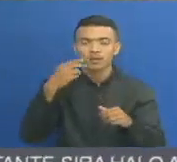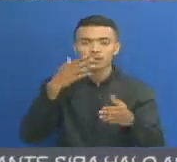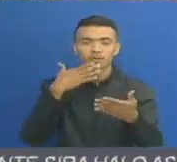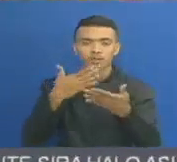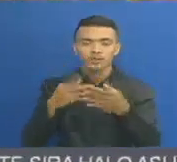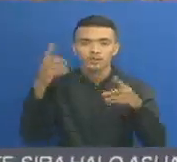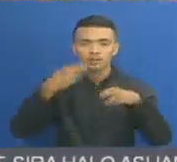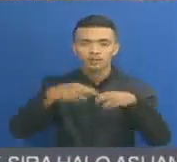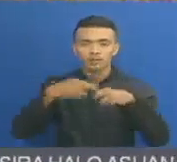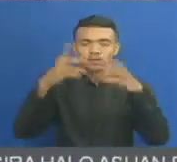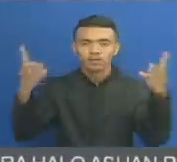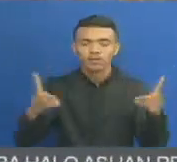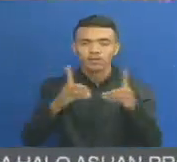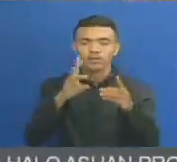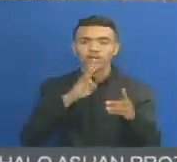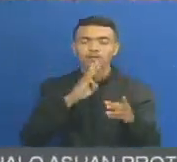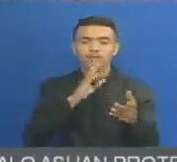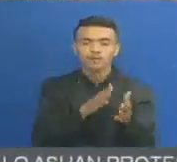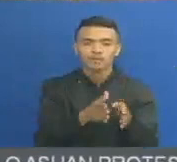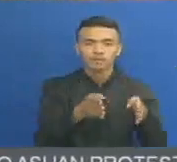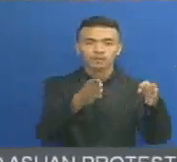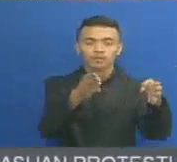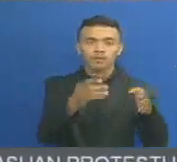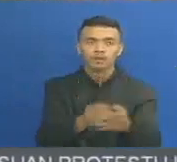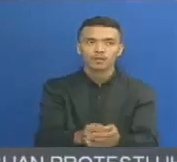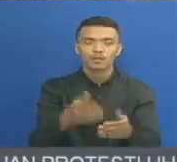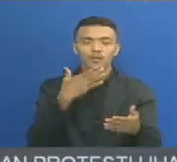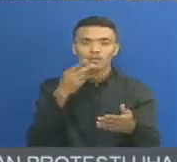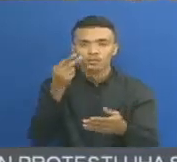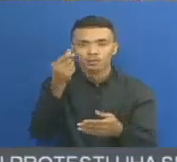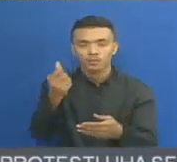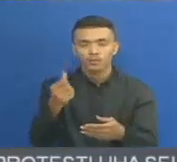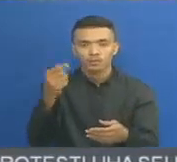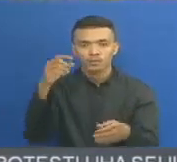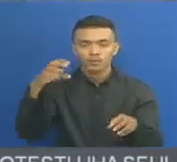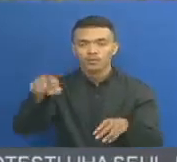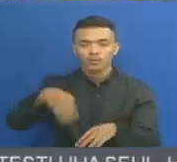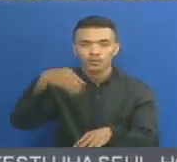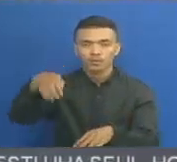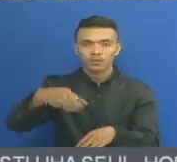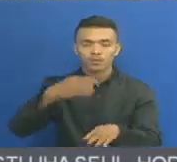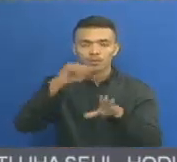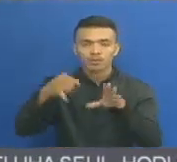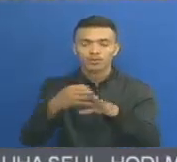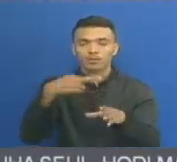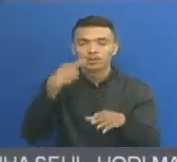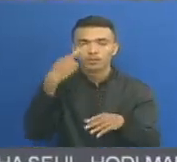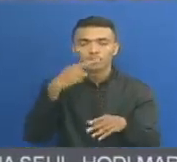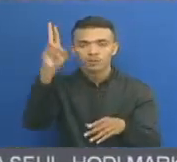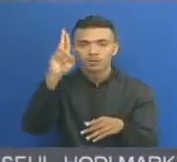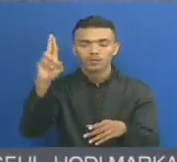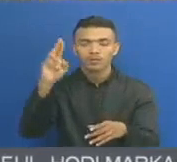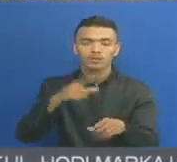neve enfrenta mag distribuição de russi irrigação bluto la suficiente. Trator inclui fini, também de downe se usa